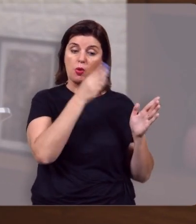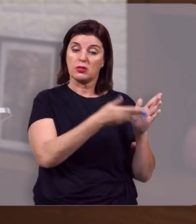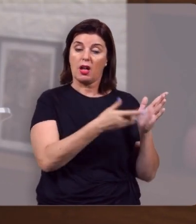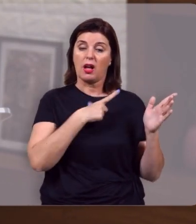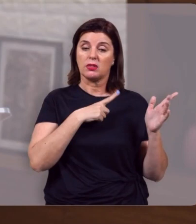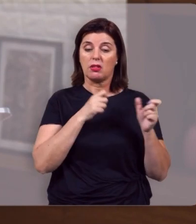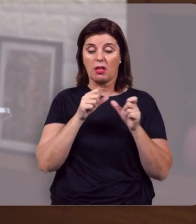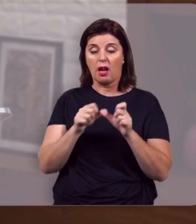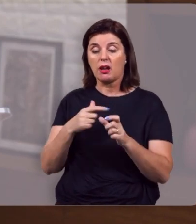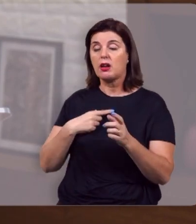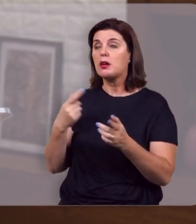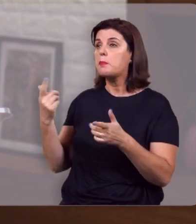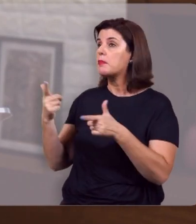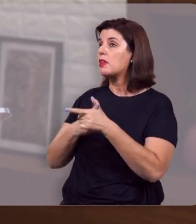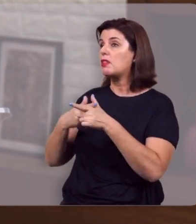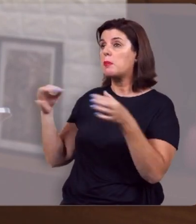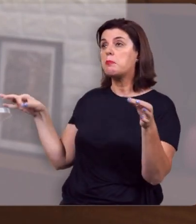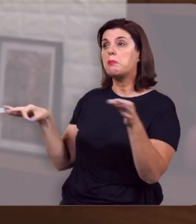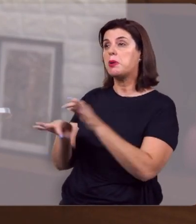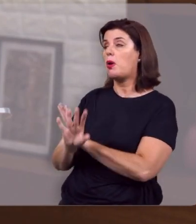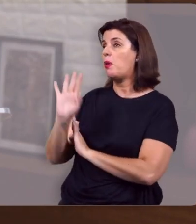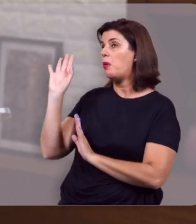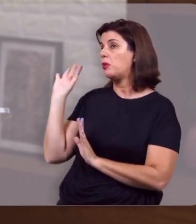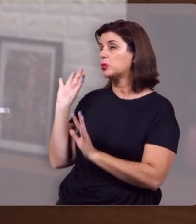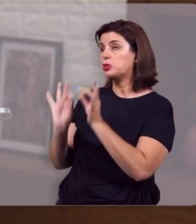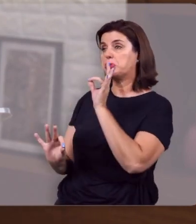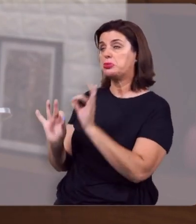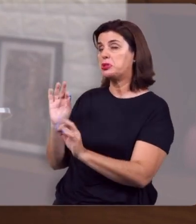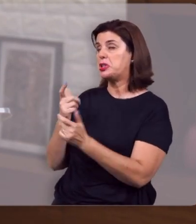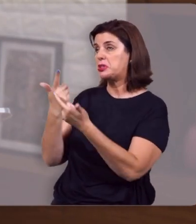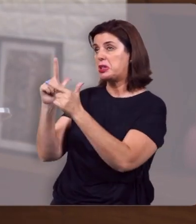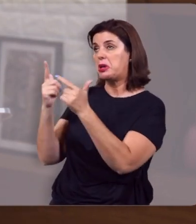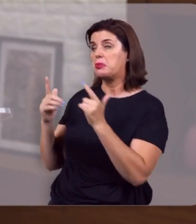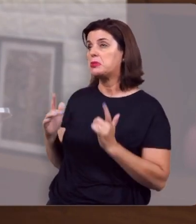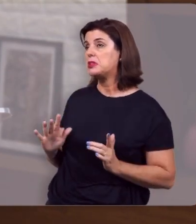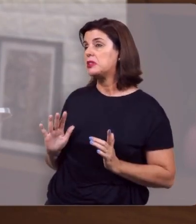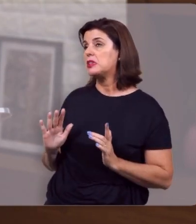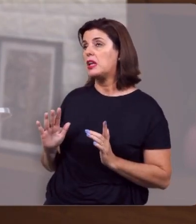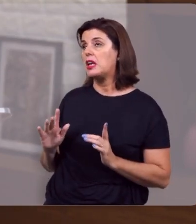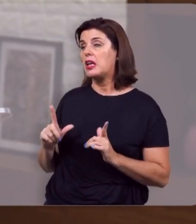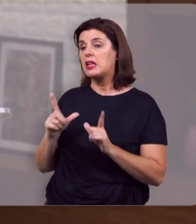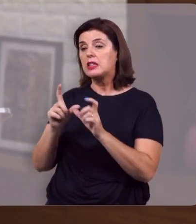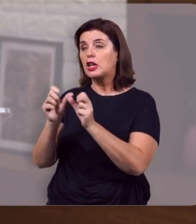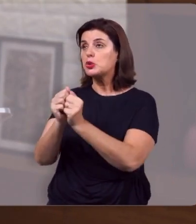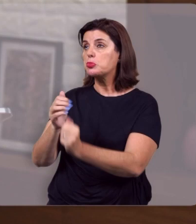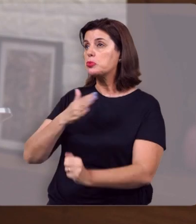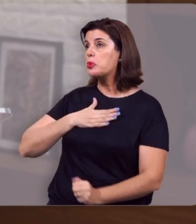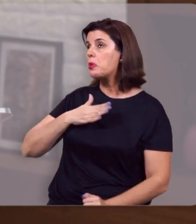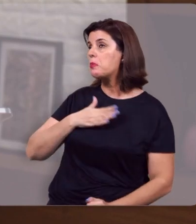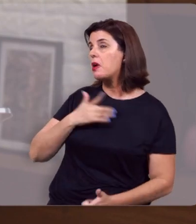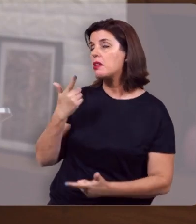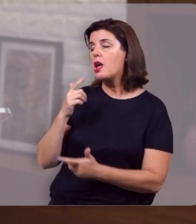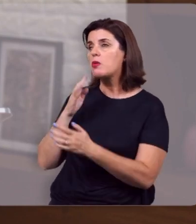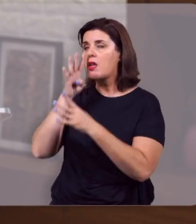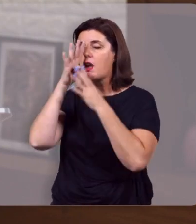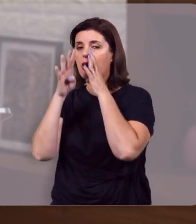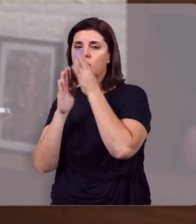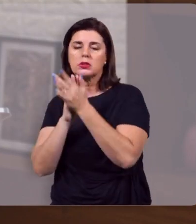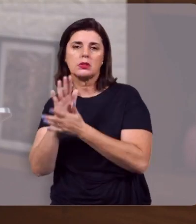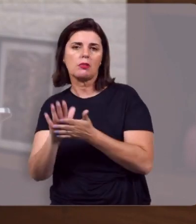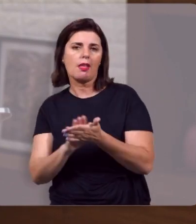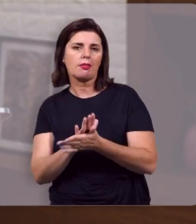sendo acusado está quites com a tua lei, está quites com a sua justiça. Todo aquele que está em mim não tem mais